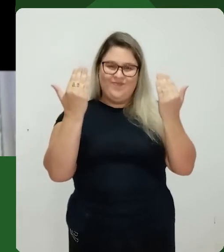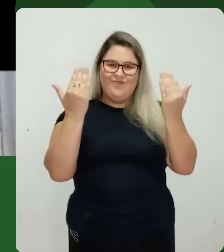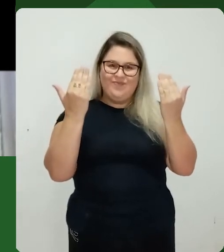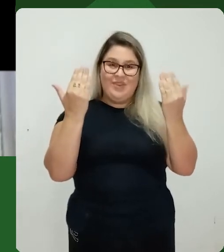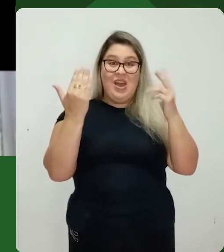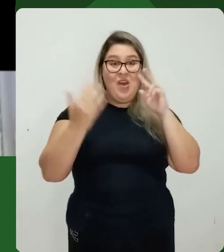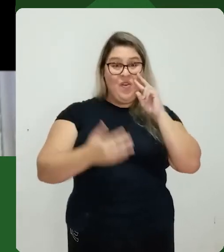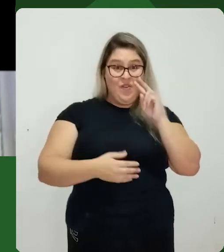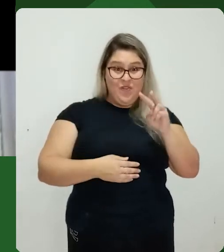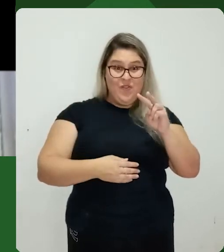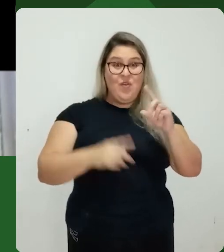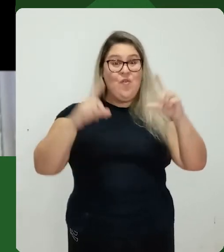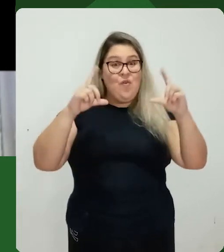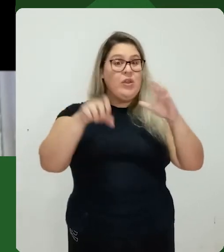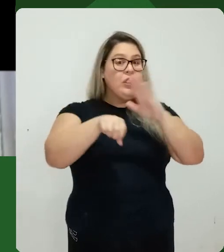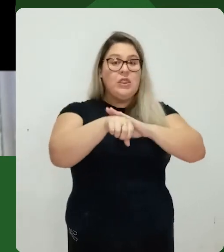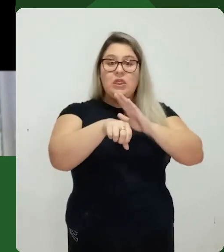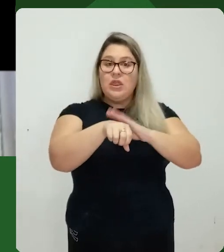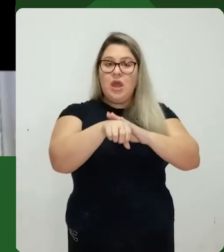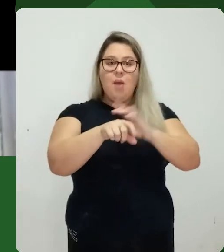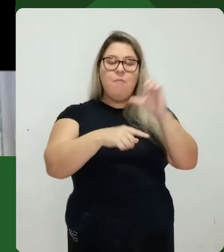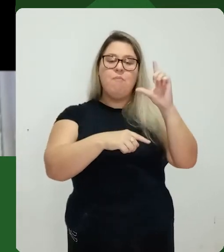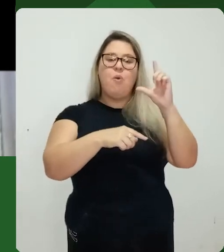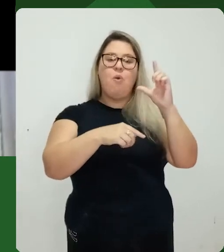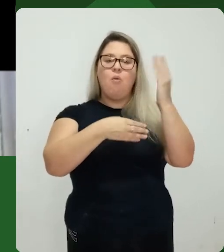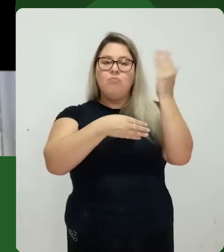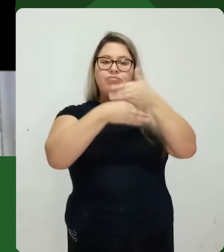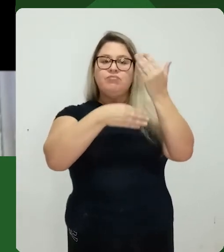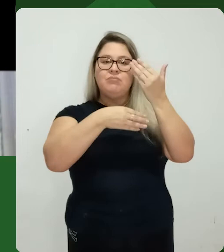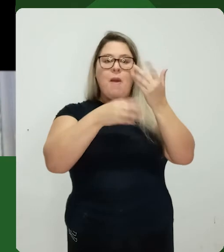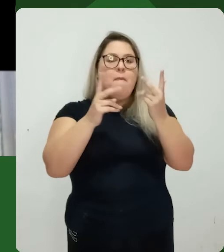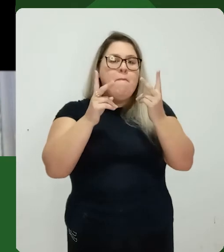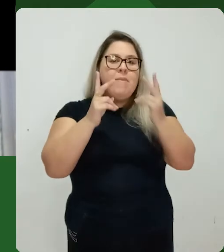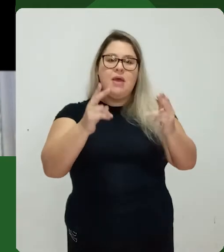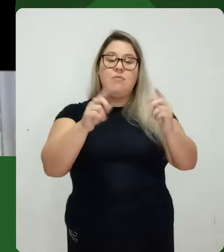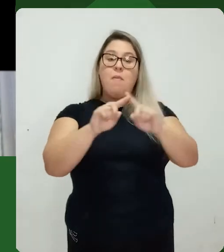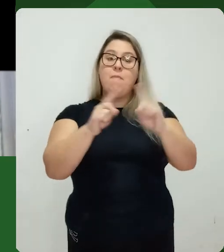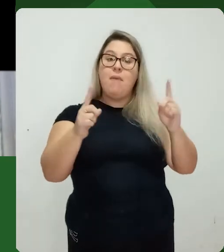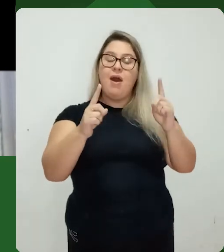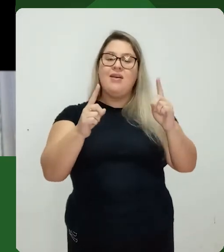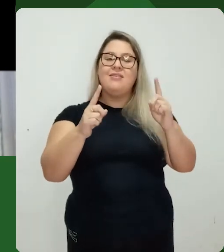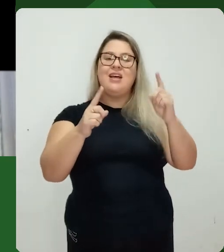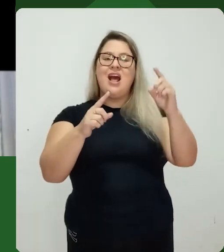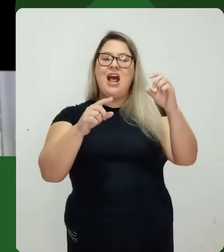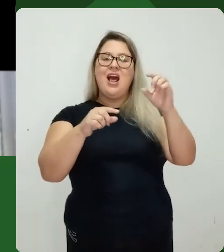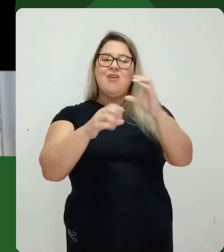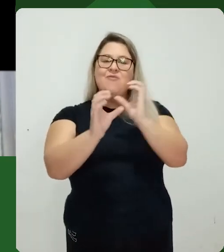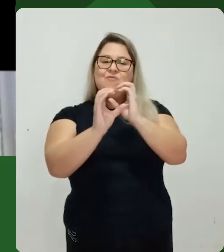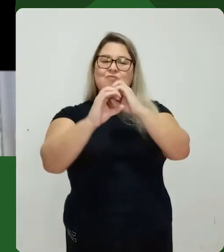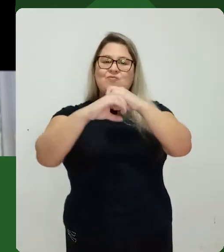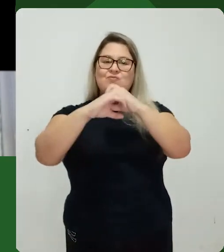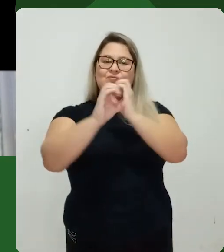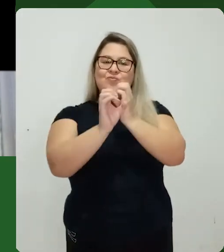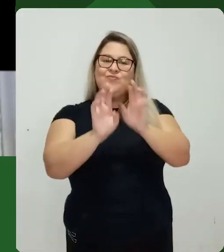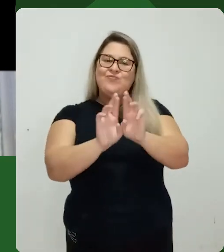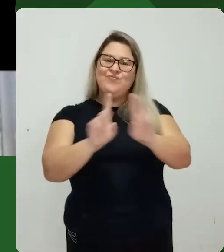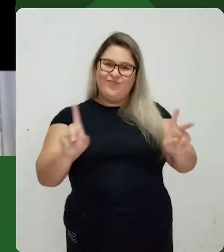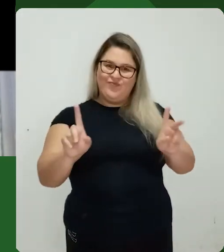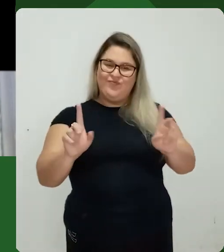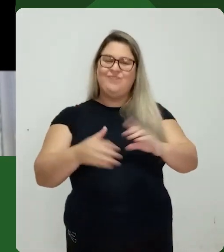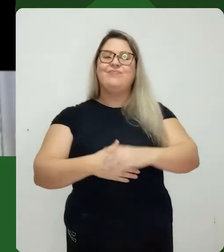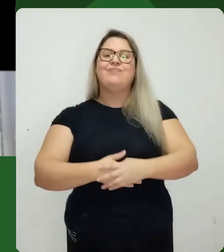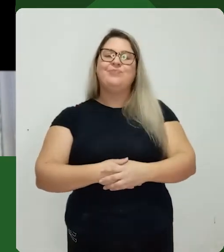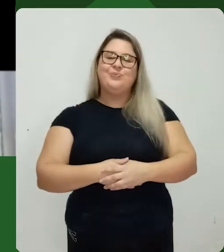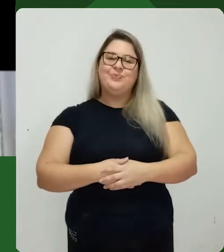também, muita coisa se apagou. Aqui eu não consigo enxergar nada. Vejam que é o mesmo tempo de fotografia, o mesmo tempo do clique, digamos assim. Mas só mudou